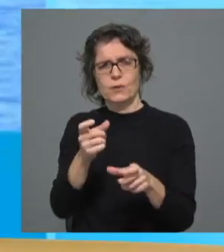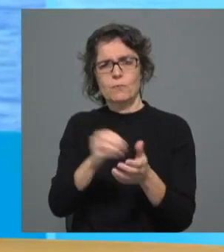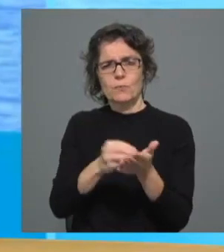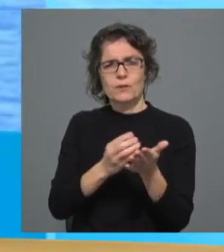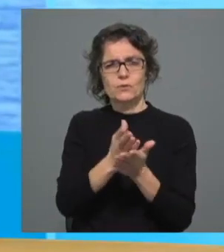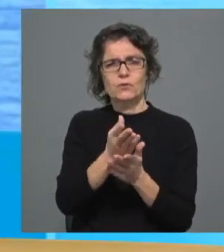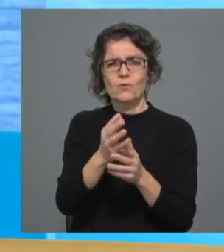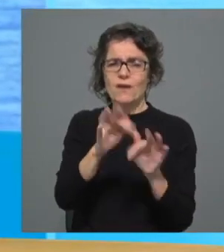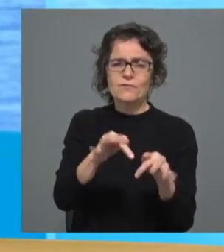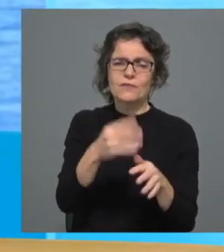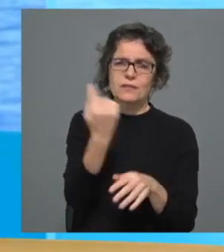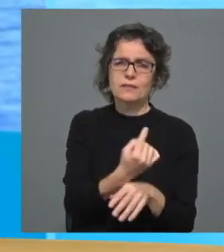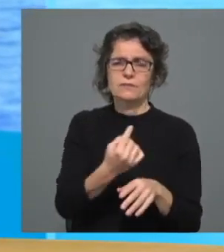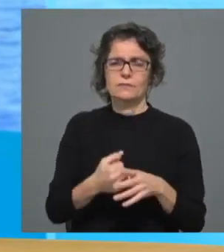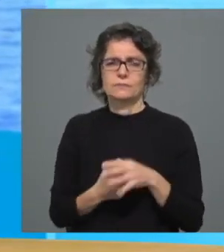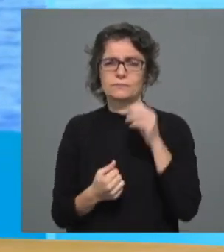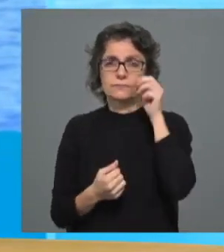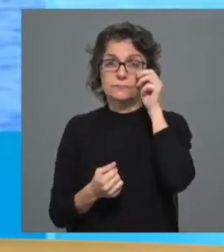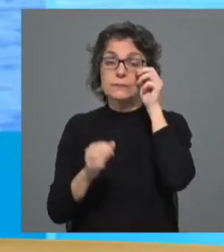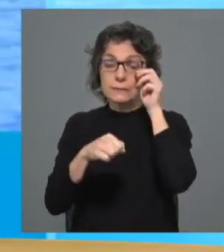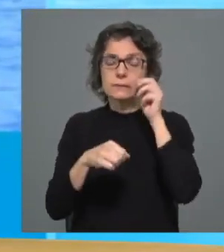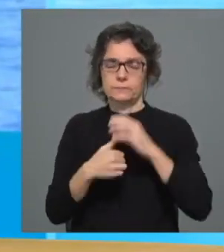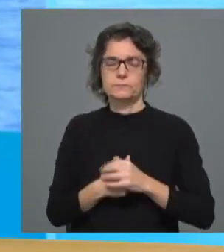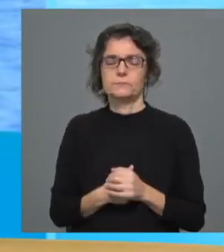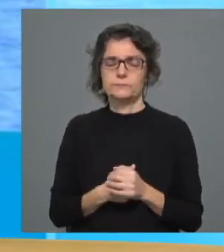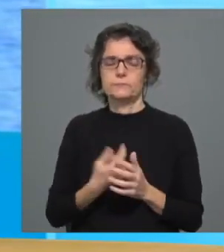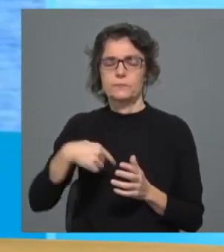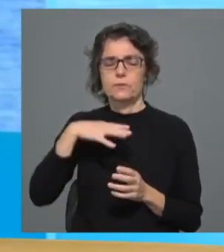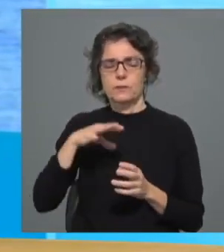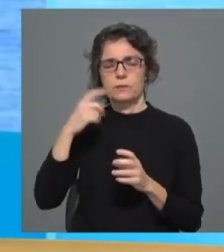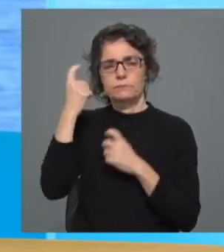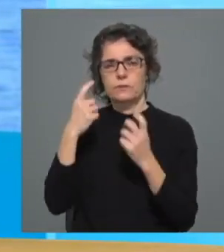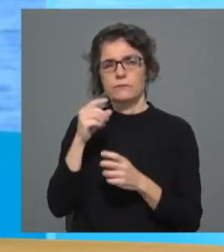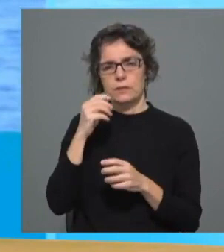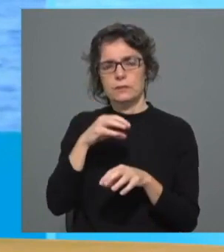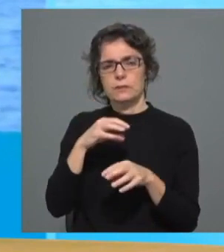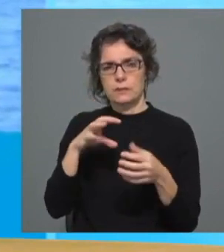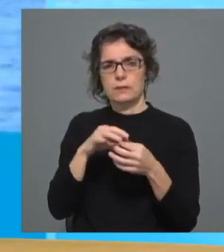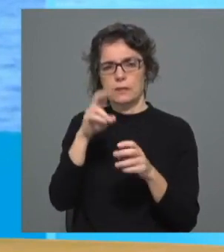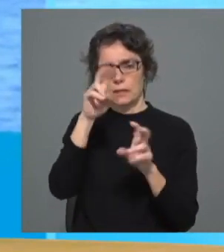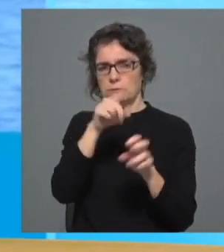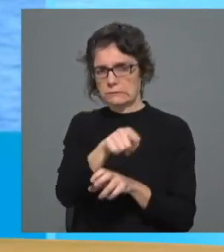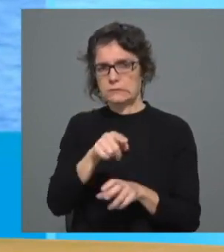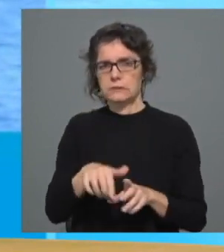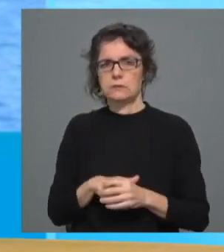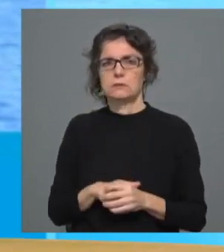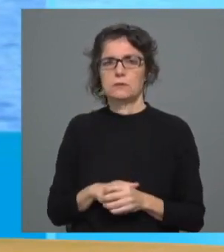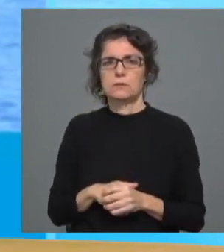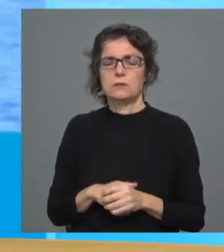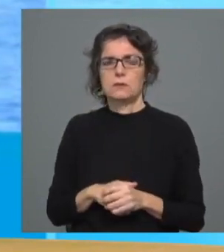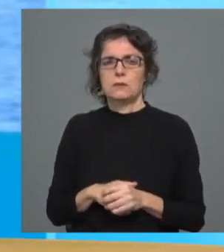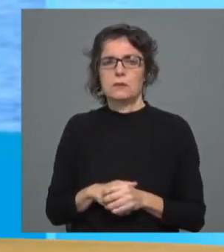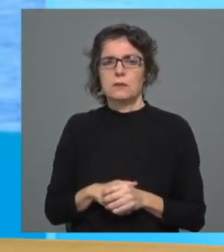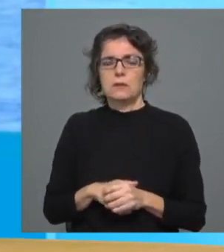é sobre essas questões que nós queremos refletir, queremos salientar. Sabemos que é algo que